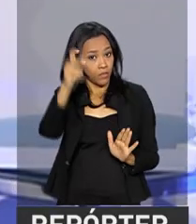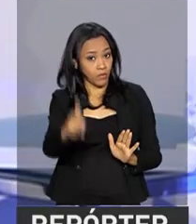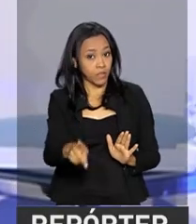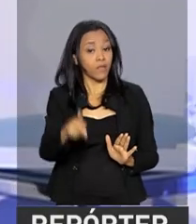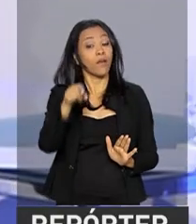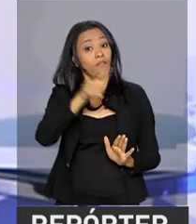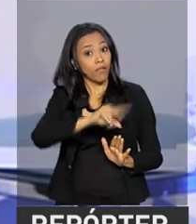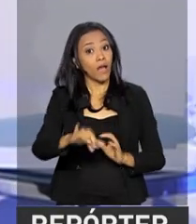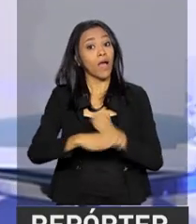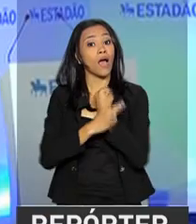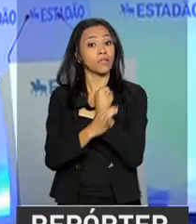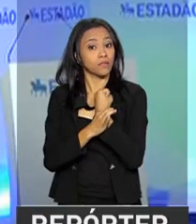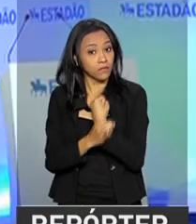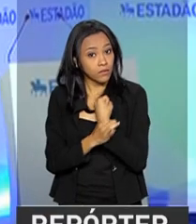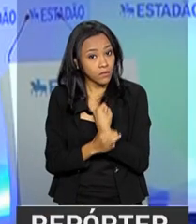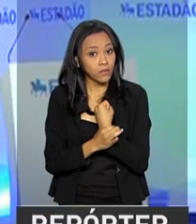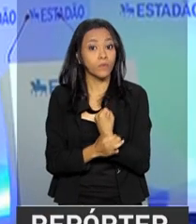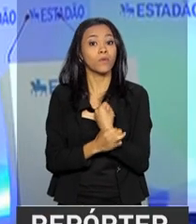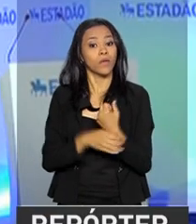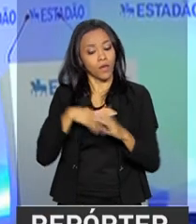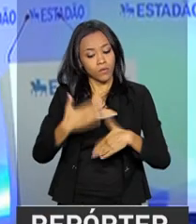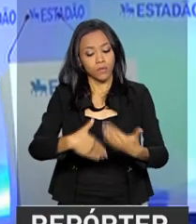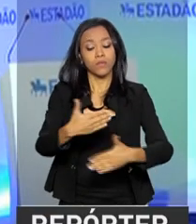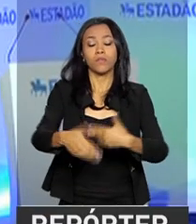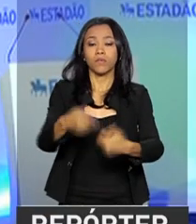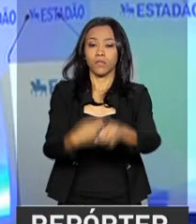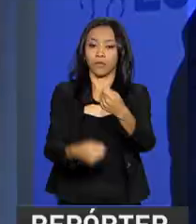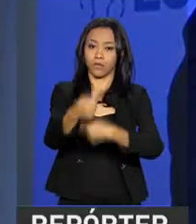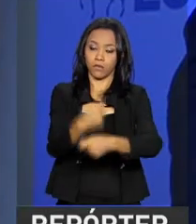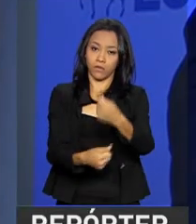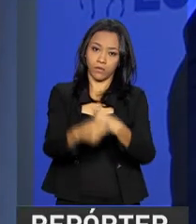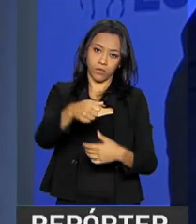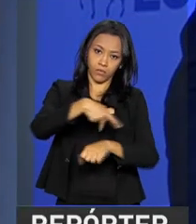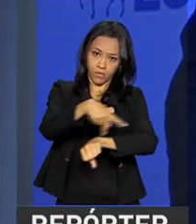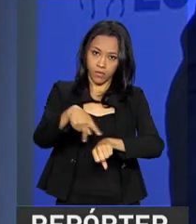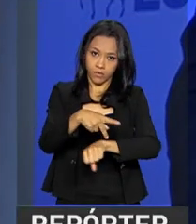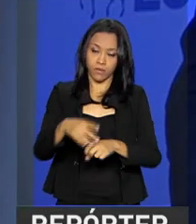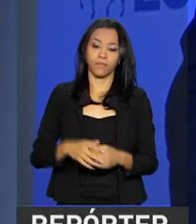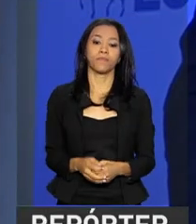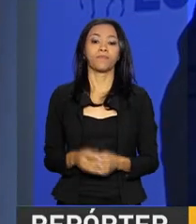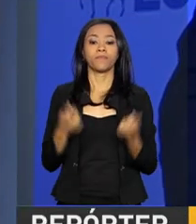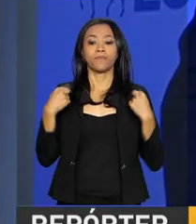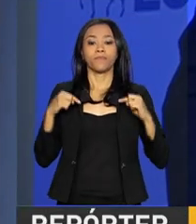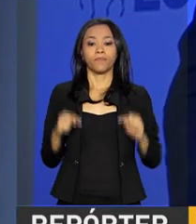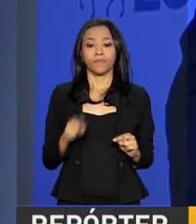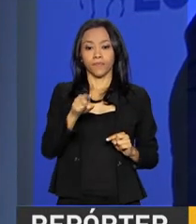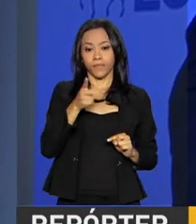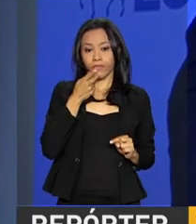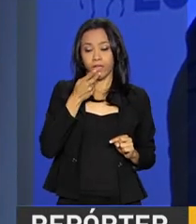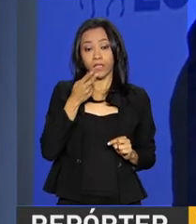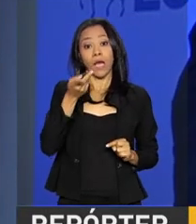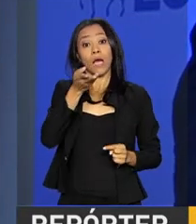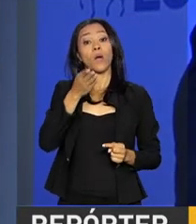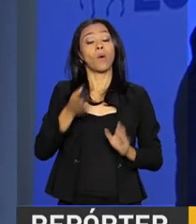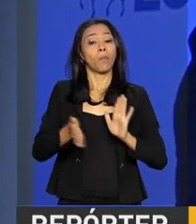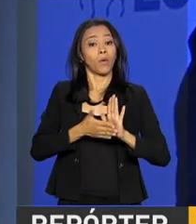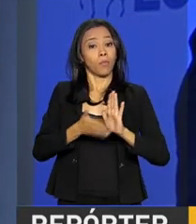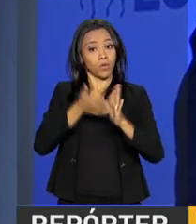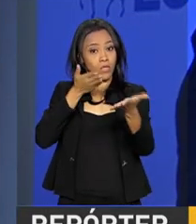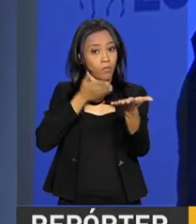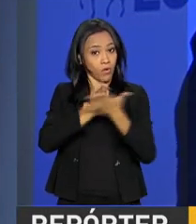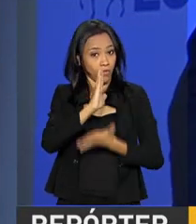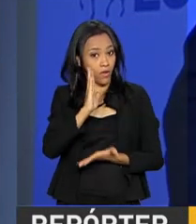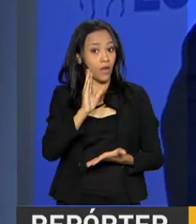garantir a retomada consistente do crescimento econômico do país com a reforma da previdência aprovada por ser o problema